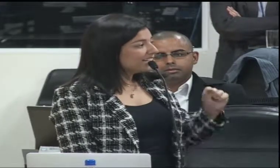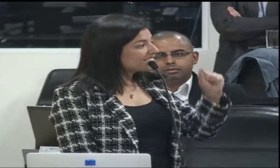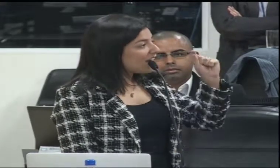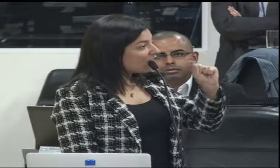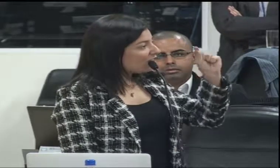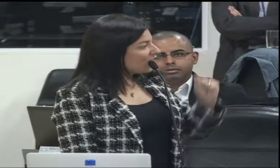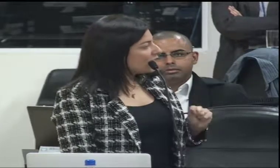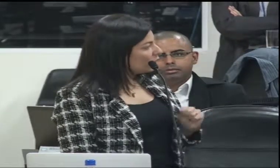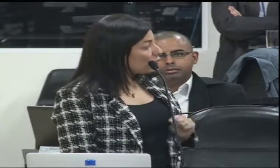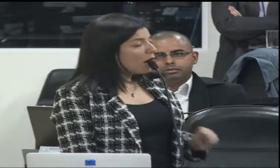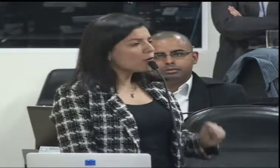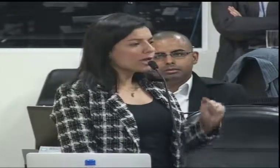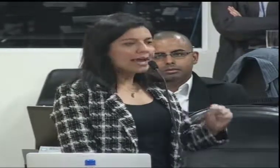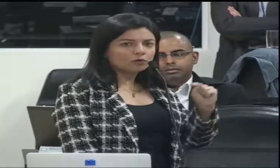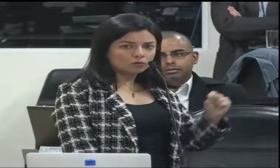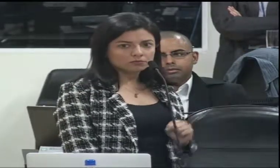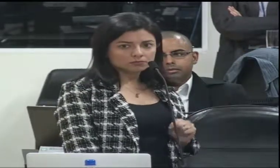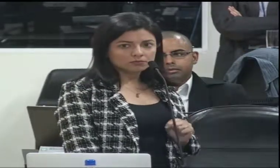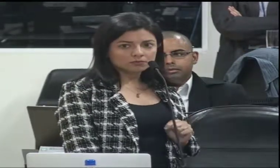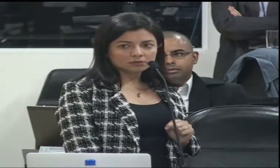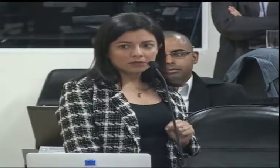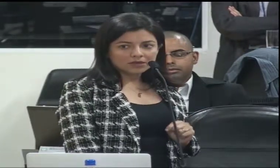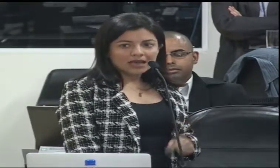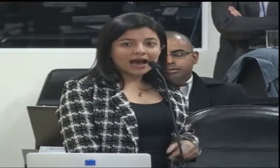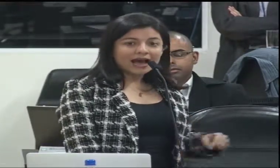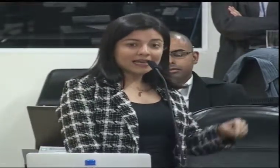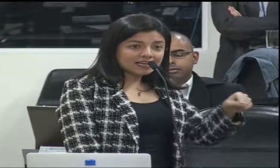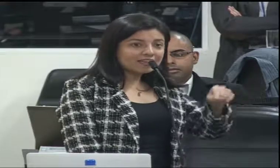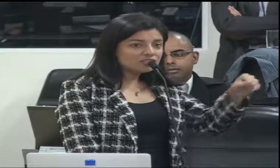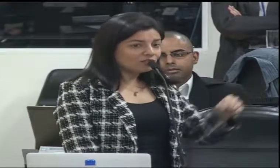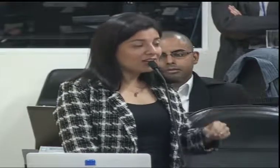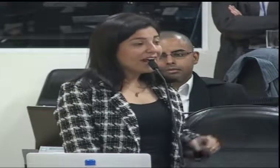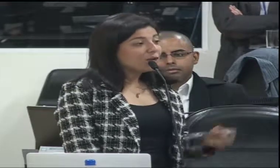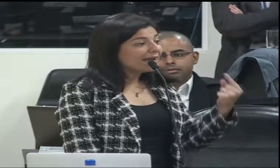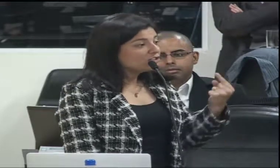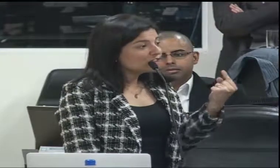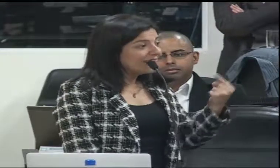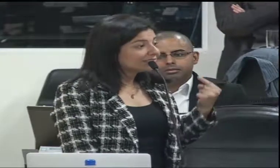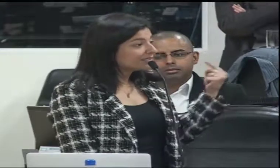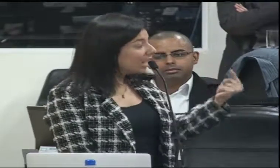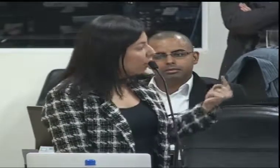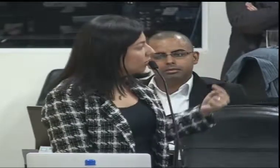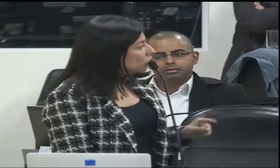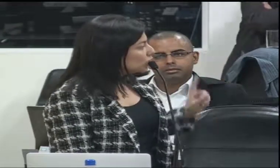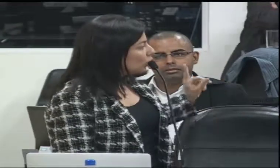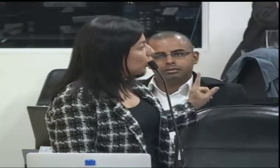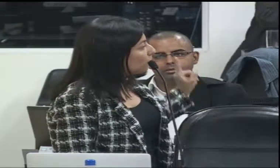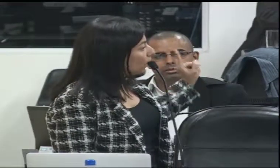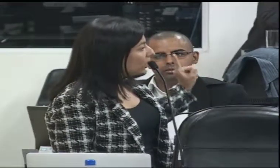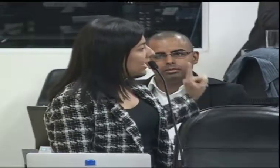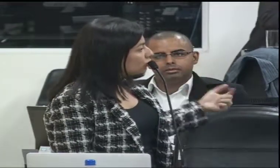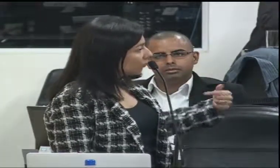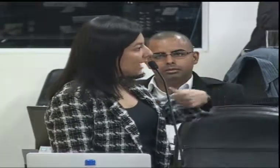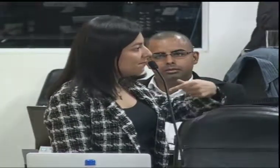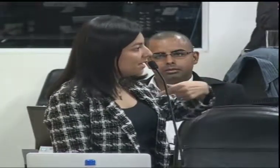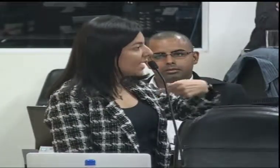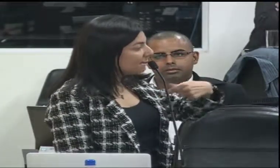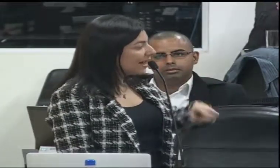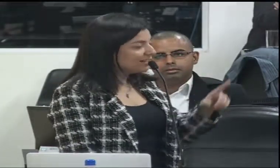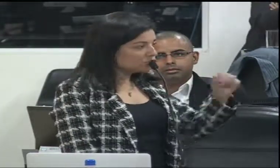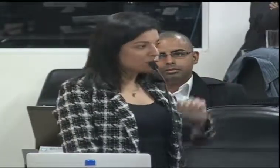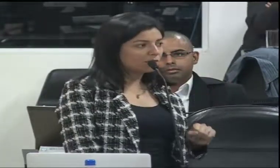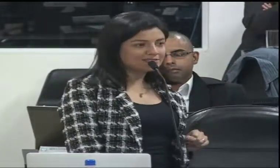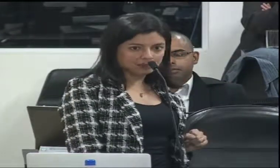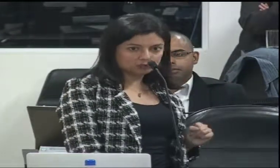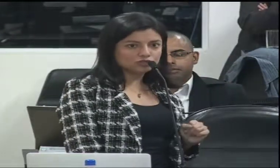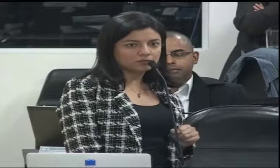Eu desafio qualquer um a identificar uma indicação de cunho político da minha